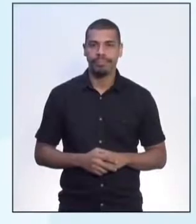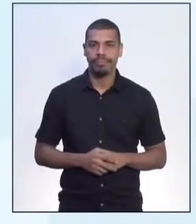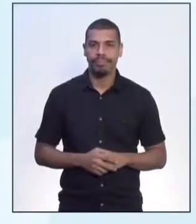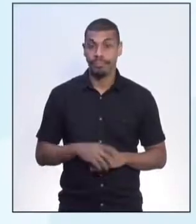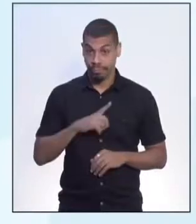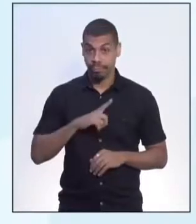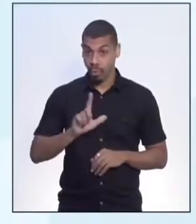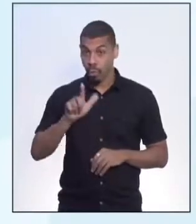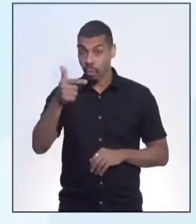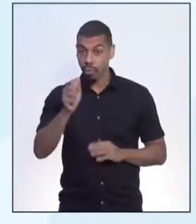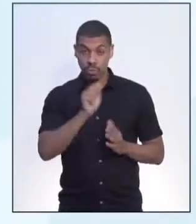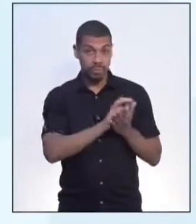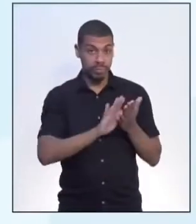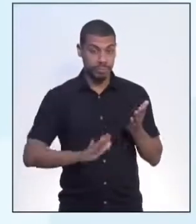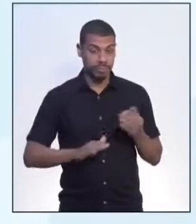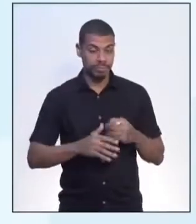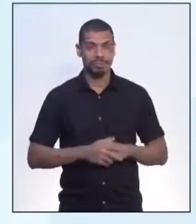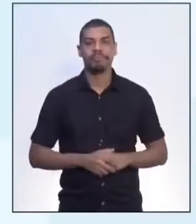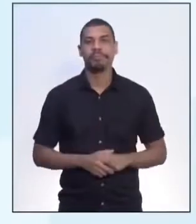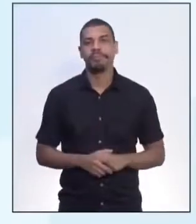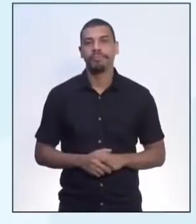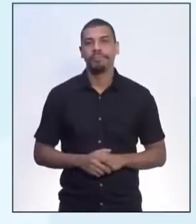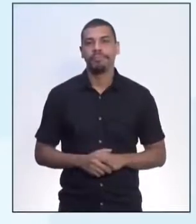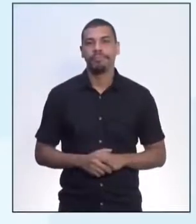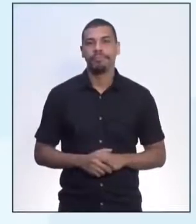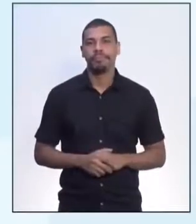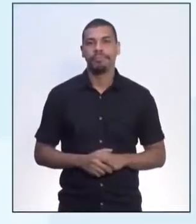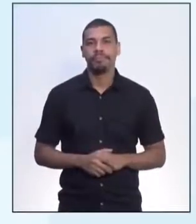um outro exercício. Pode pôr para mim, diretor?